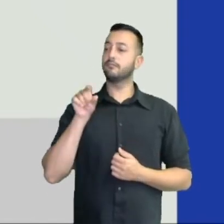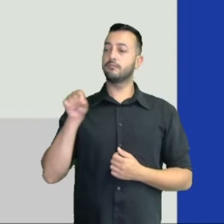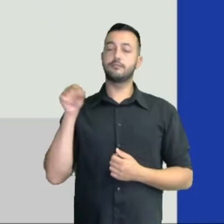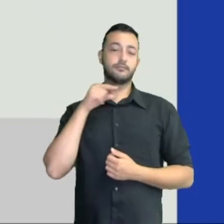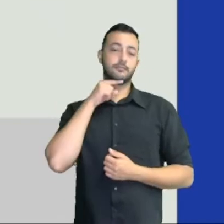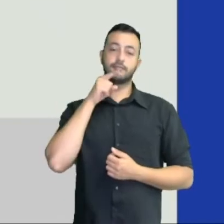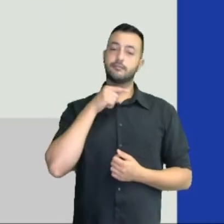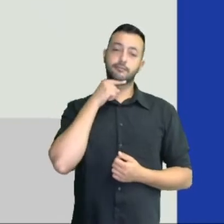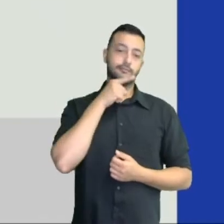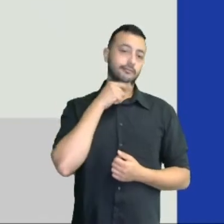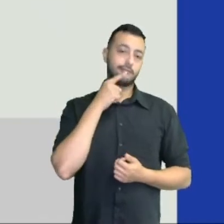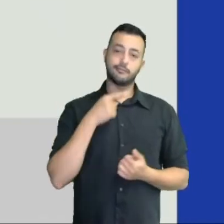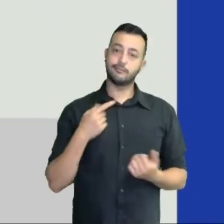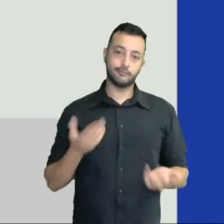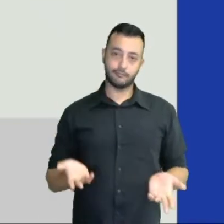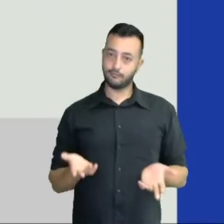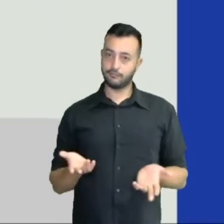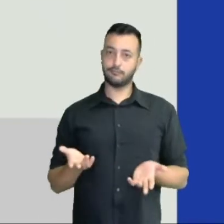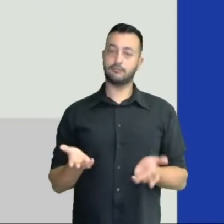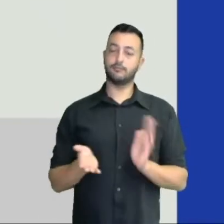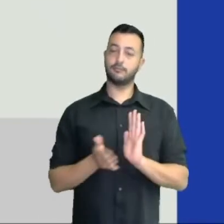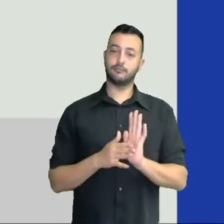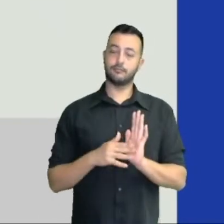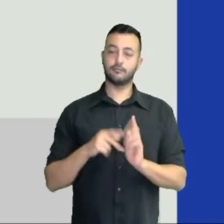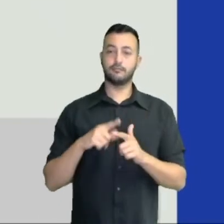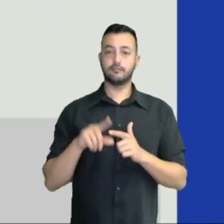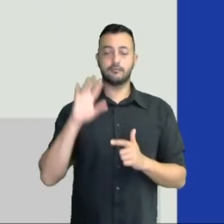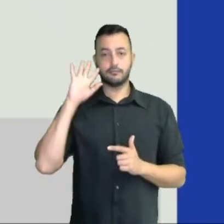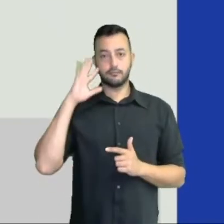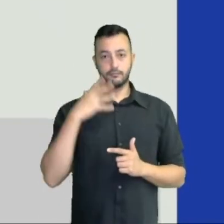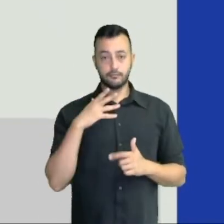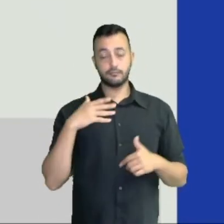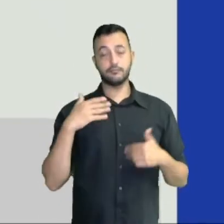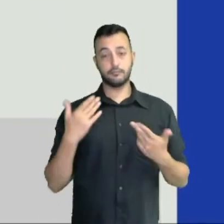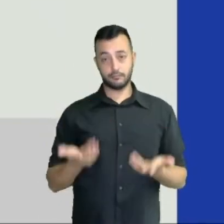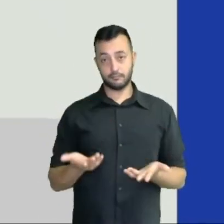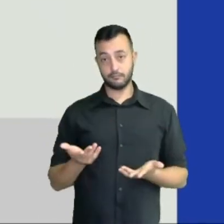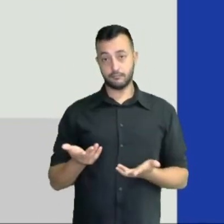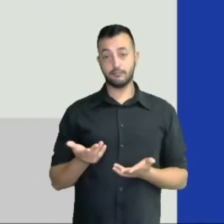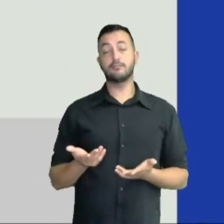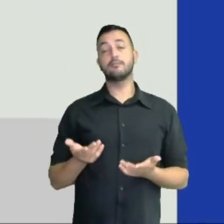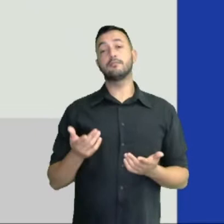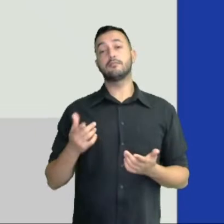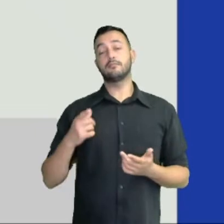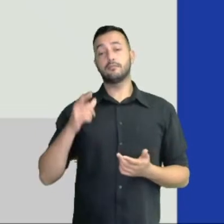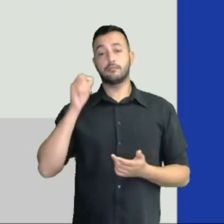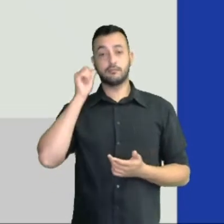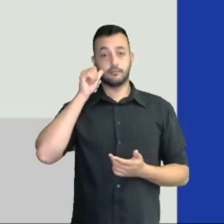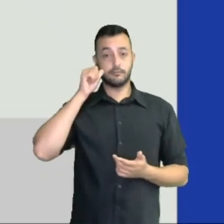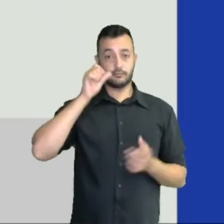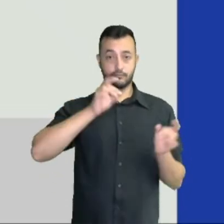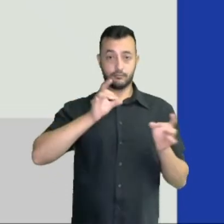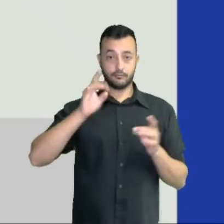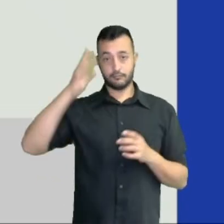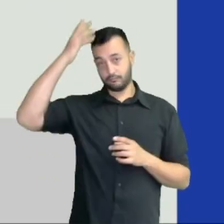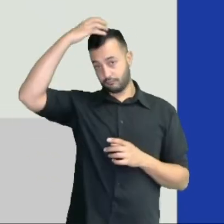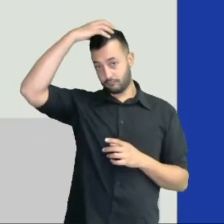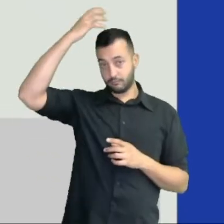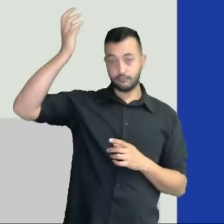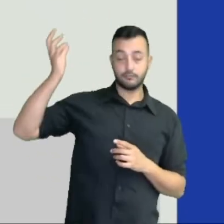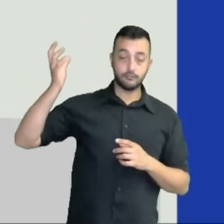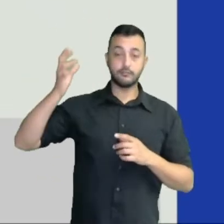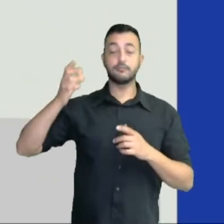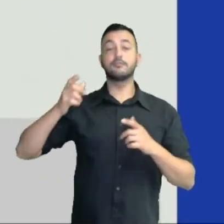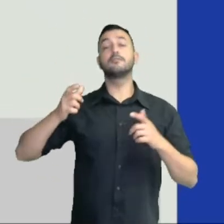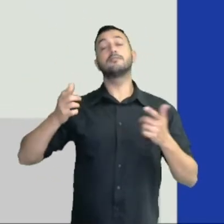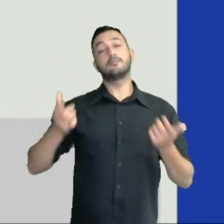grandes propostas para resolver esse problema. E nesse caso das mulheres vendendo chapéus em calçados na rua da Cidade de La